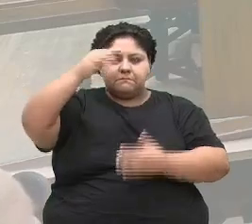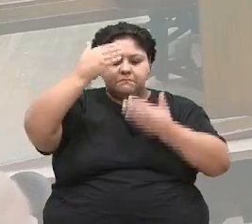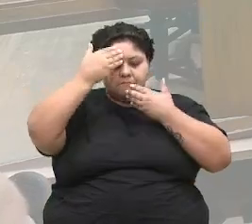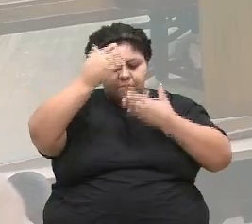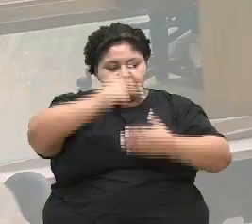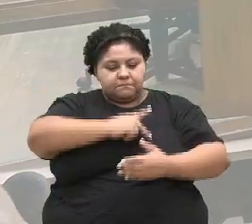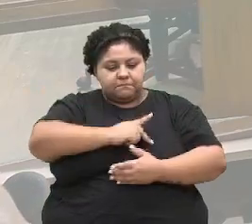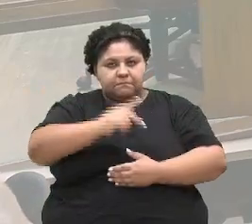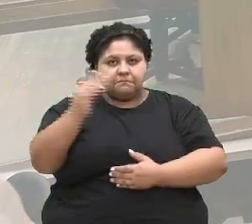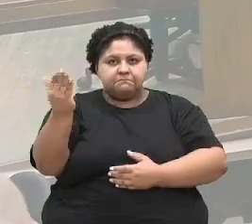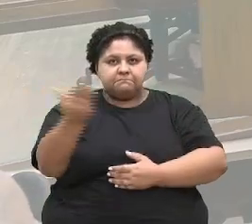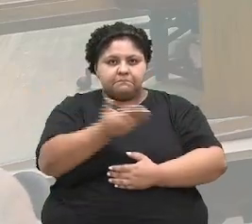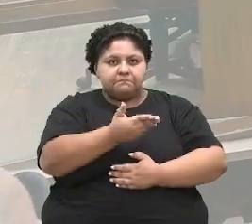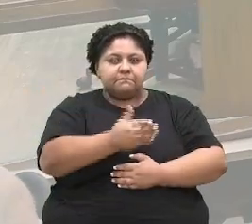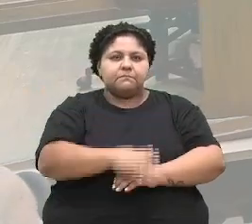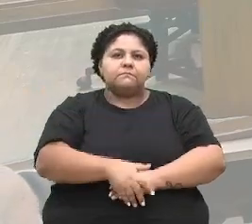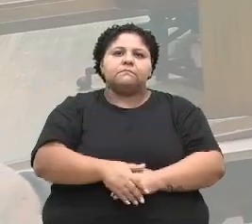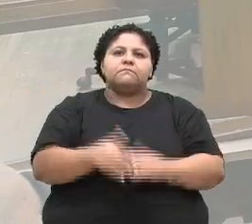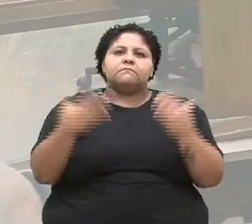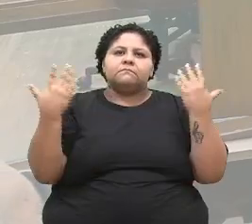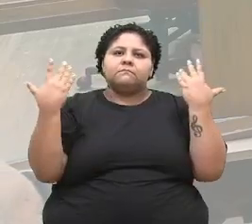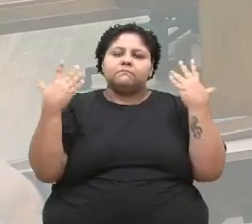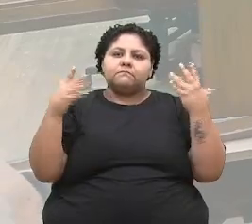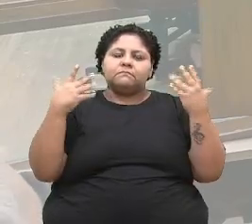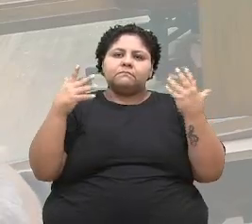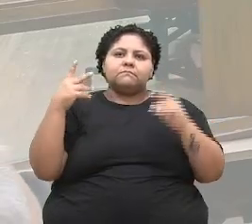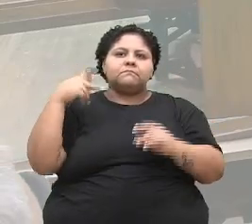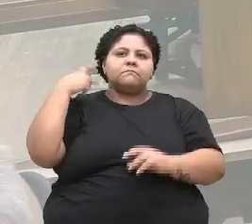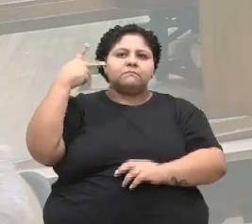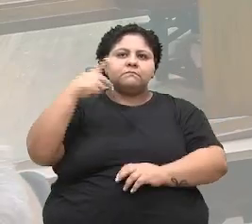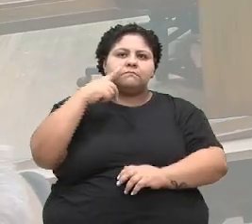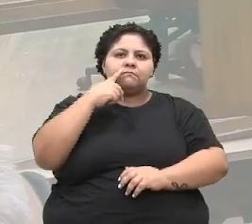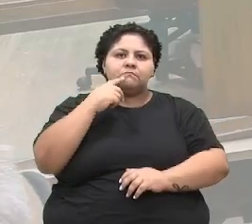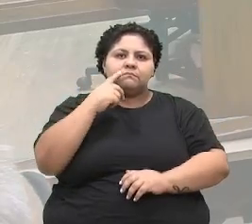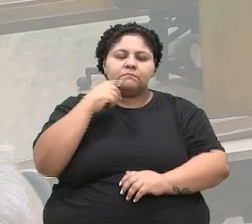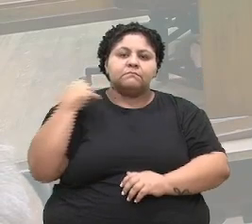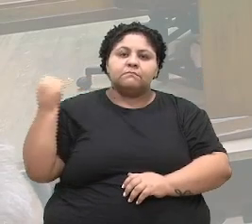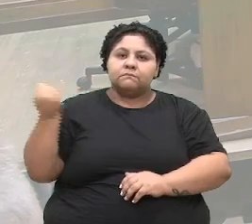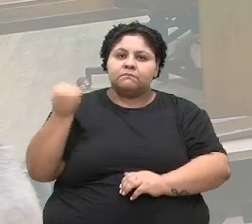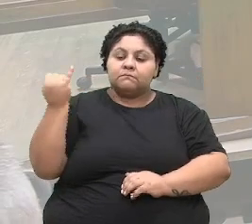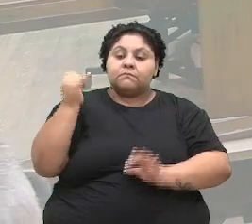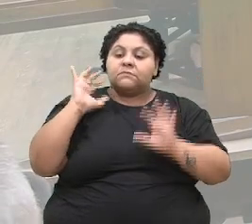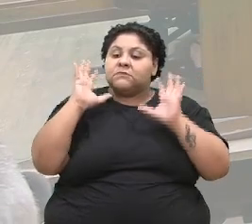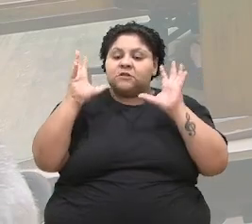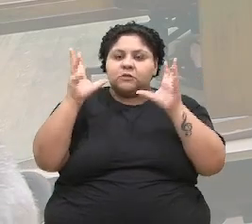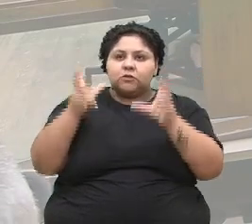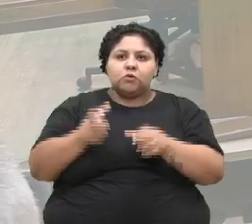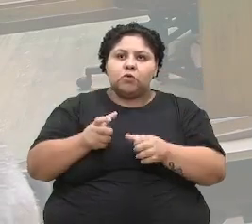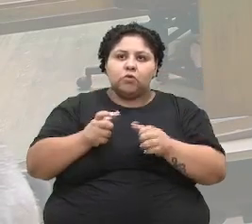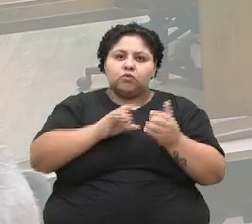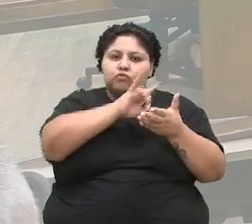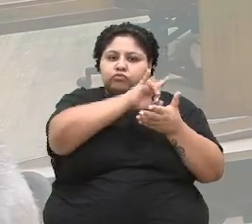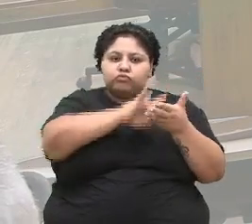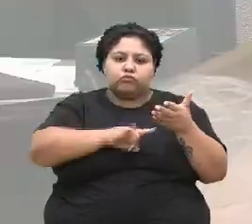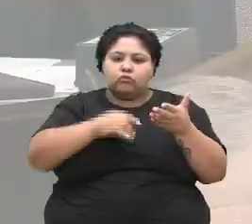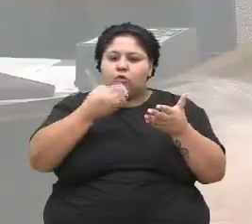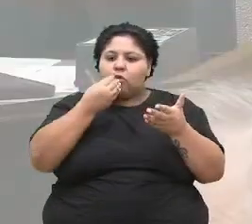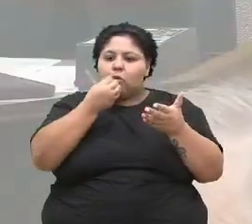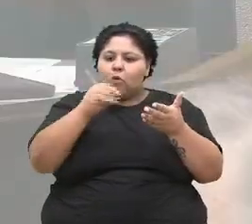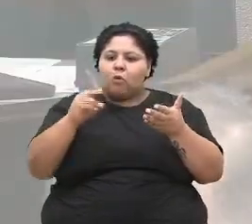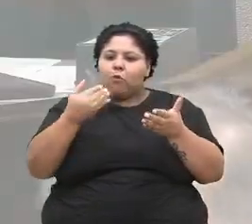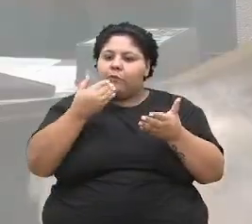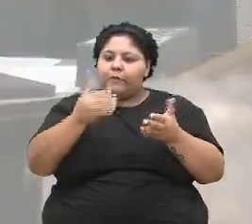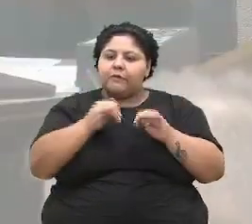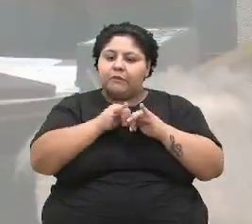presidente, senhoras e senhores vereadores, parabenizar a vereadora Rose. É importante qualquer requerimento ou pedido de informação,